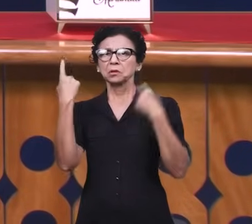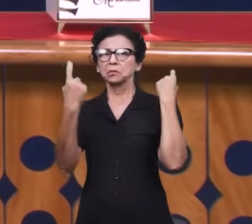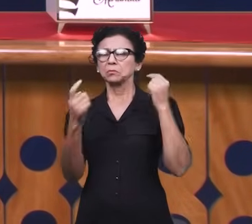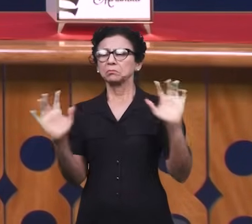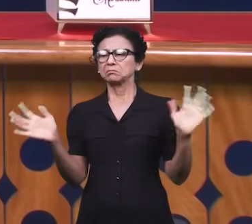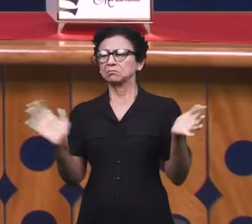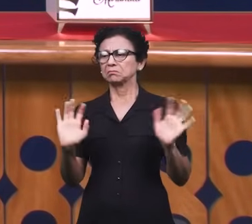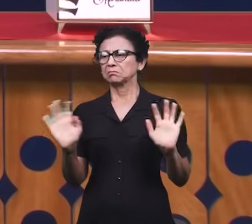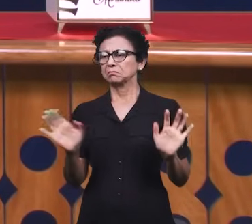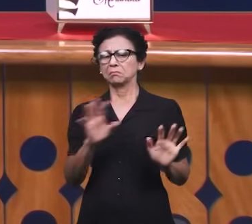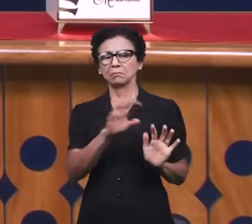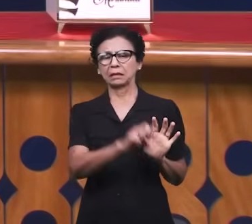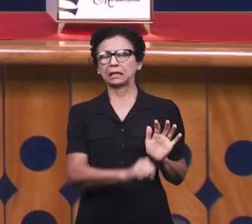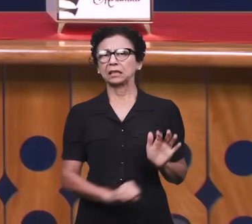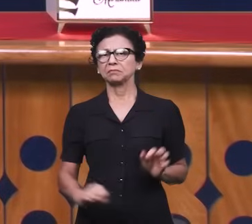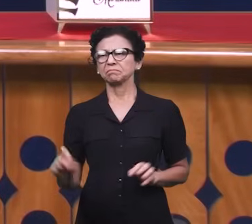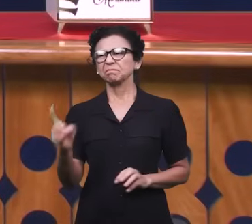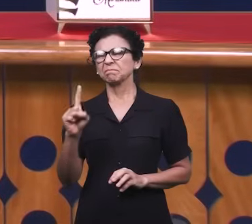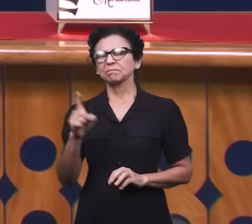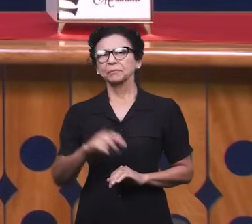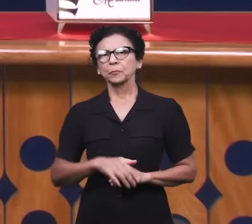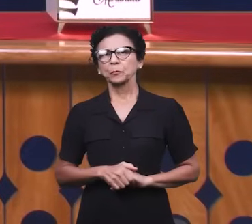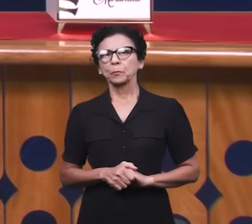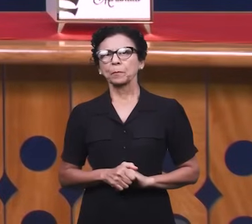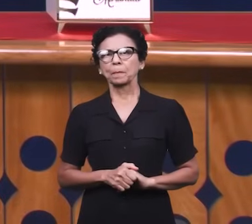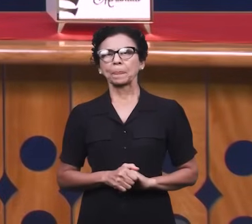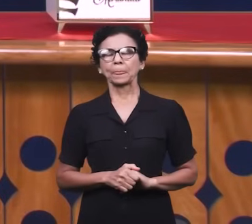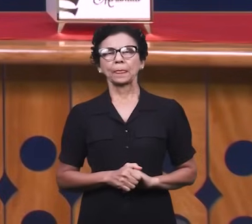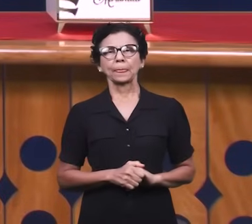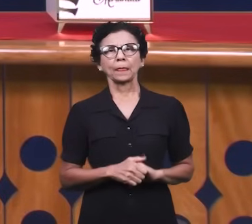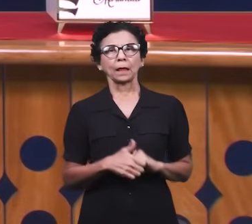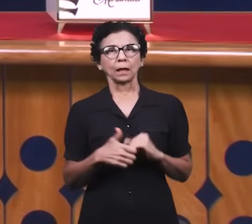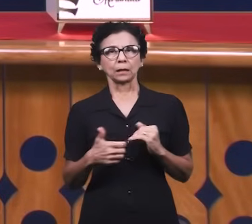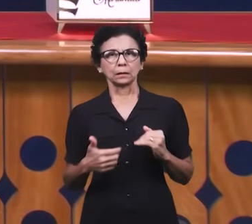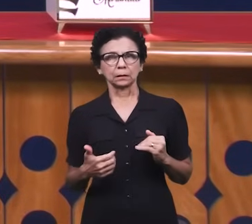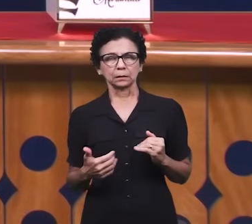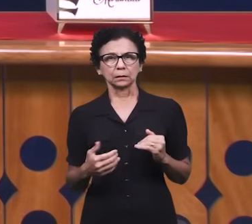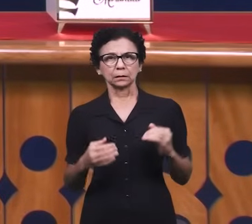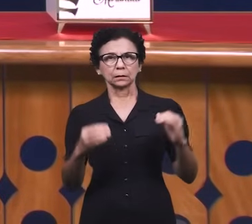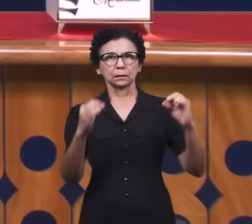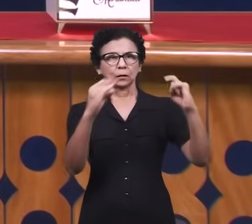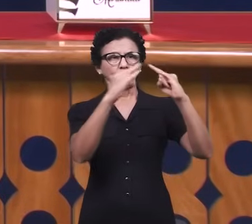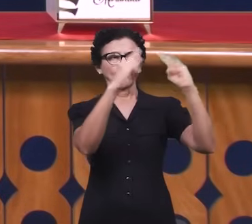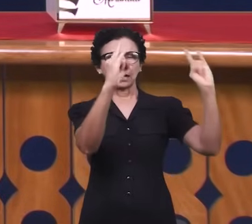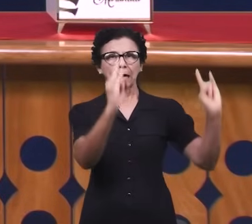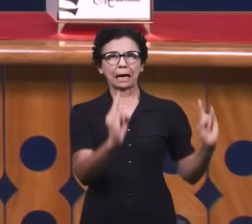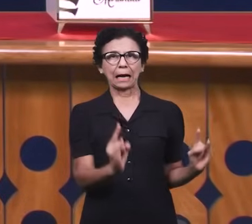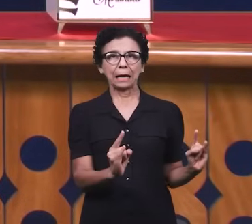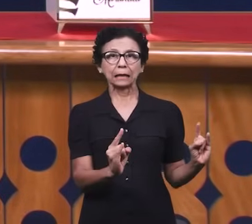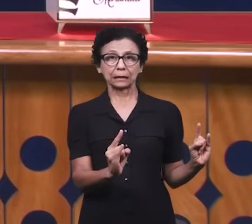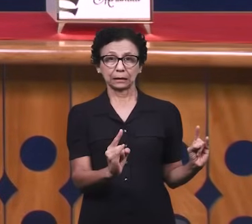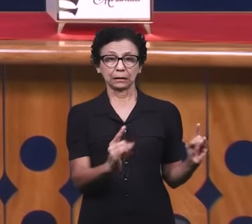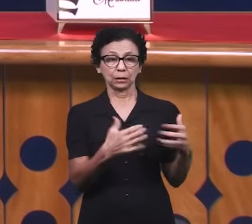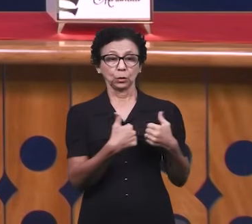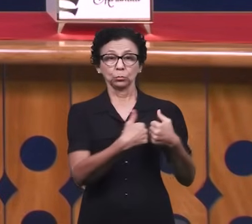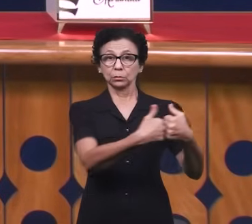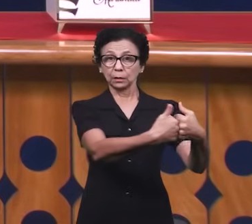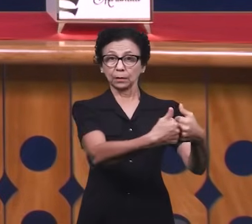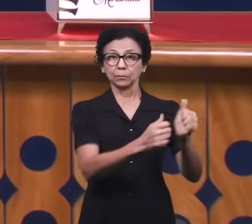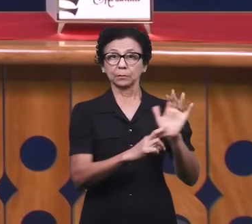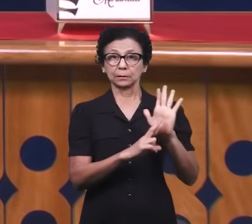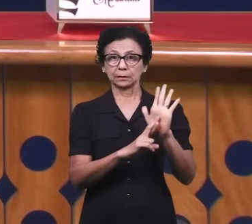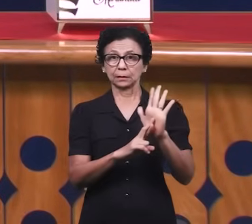falamos, o templo e, portanto, a arca que estava lá dentro, que representava a presença de